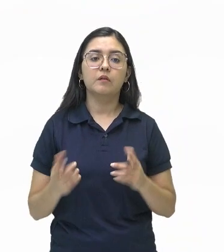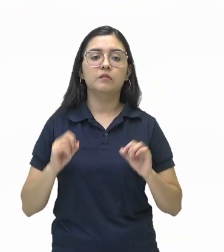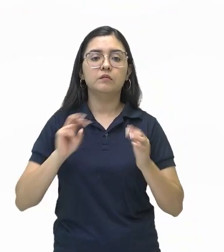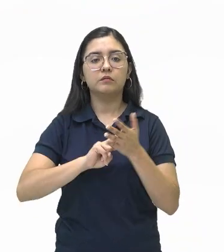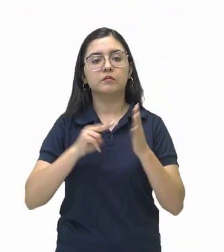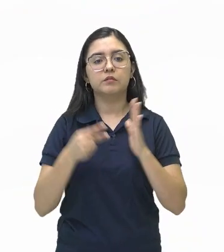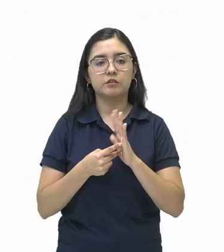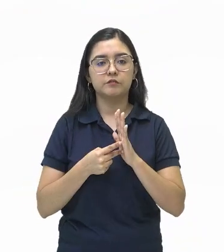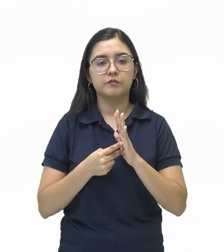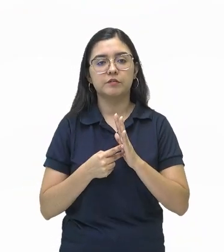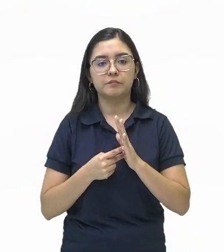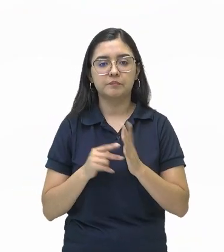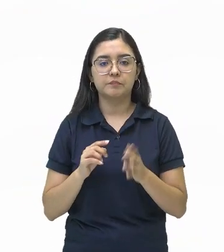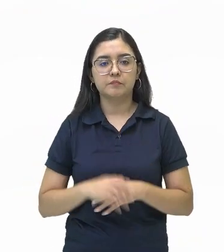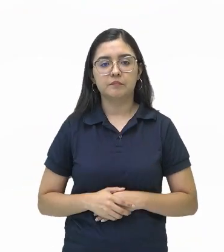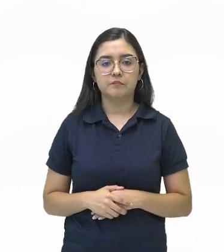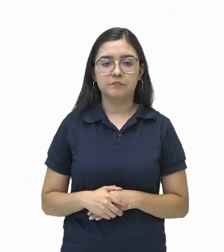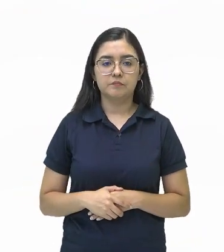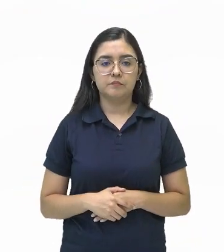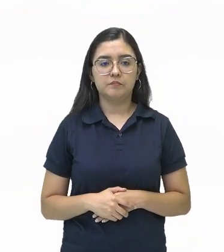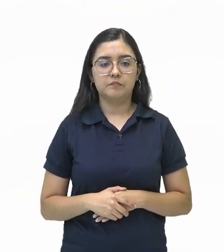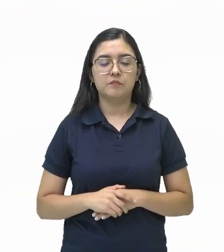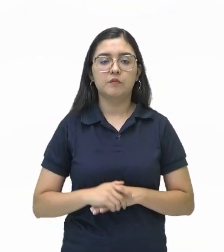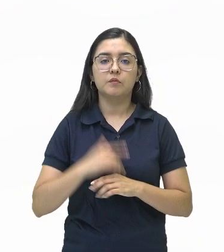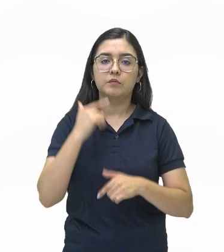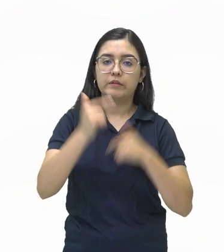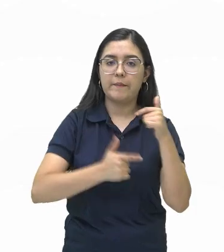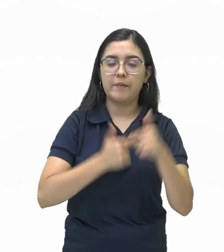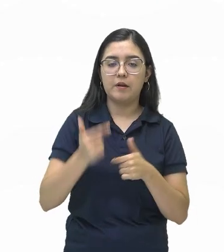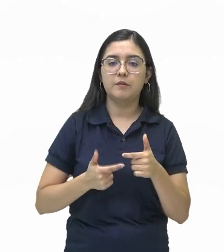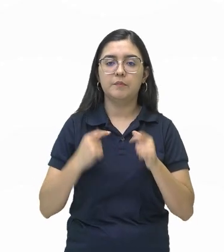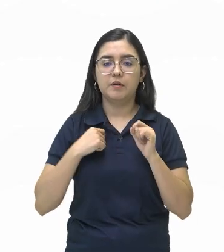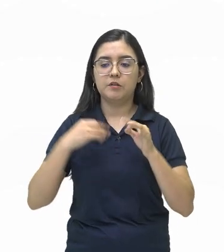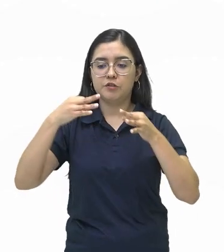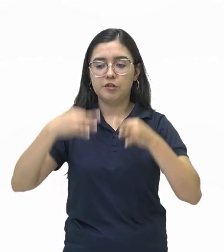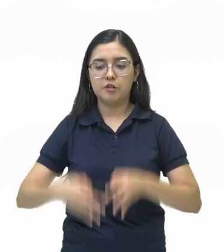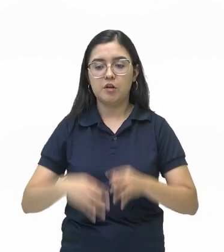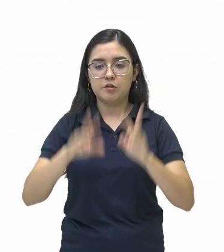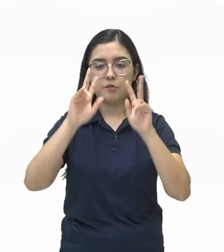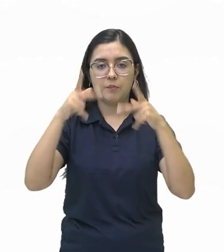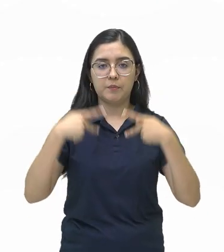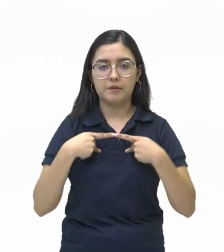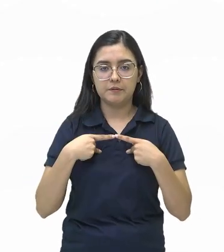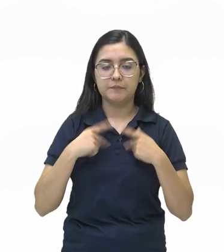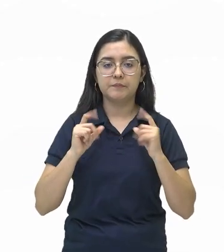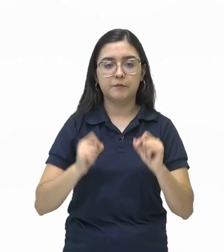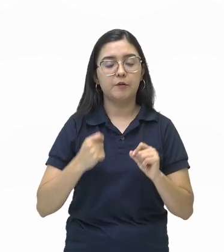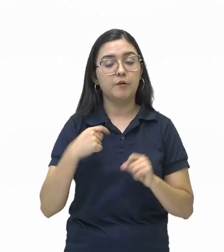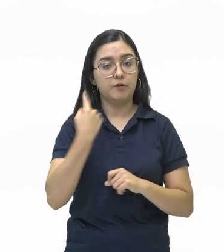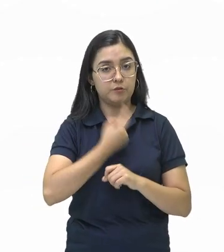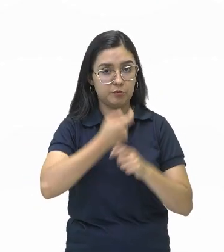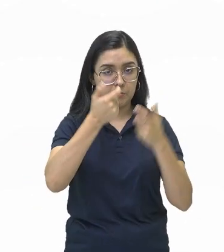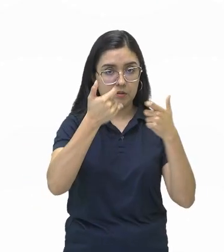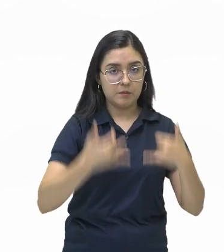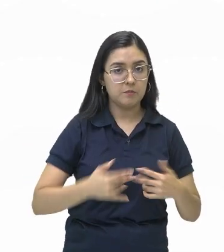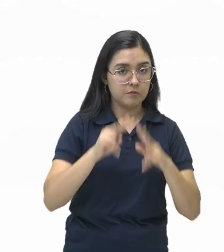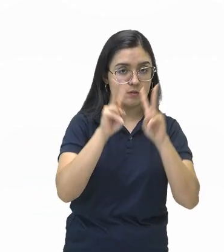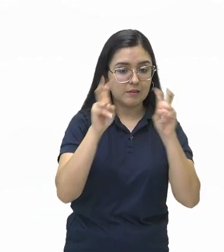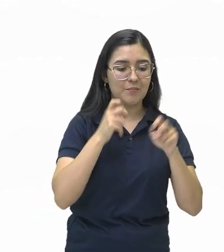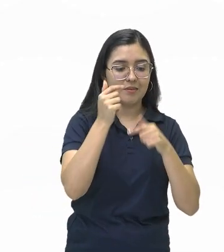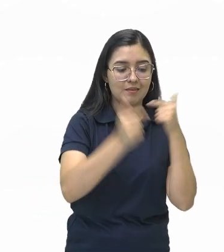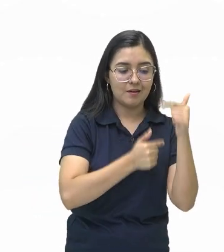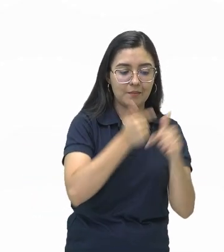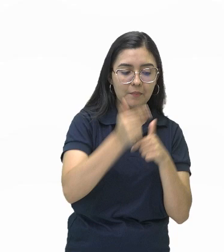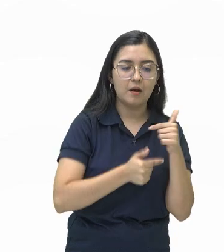então, o trabalho para a dignidade humana? Vejam bem, nós falamos sobre o trabalho, né? Nós